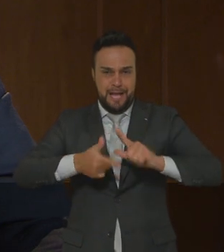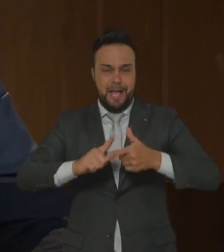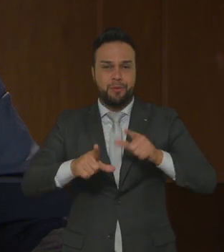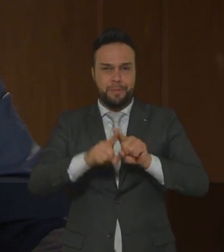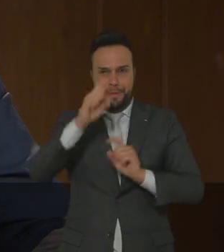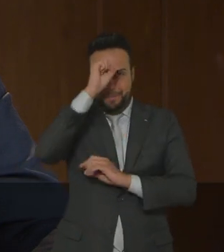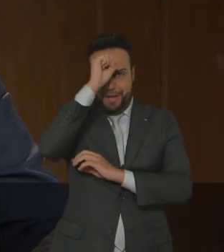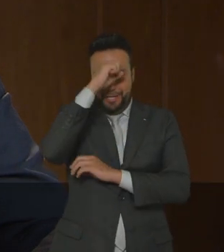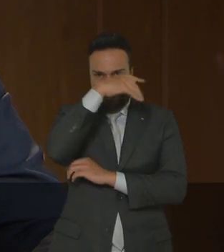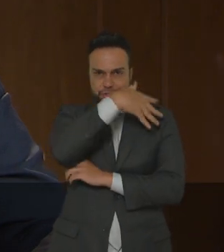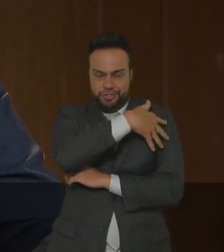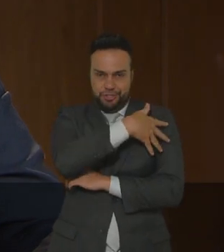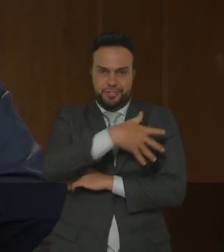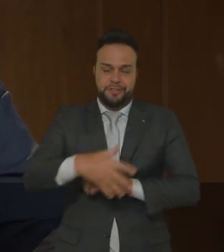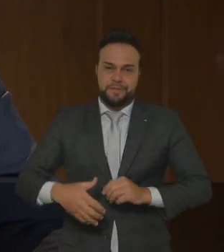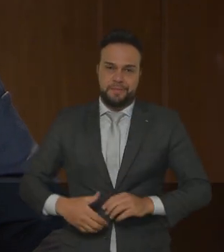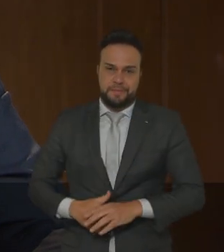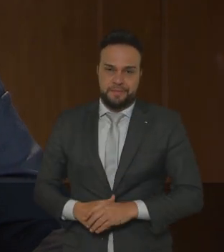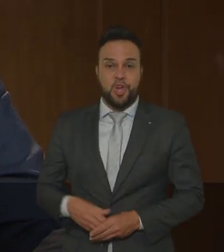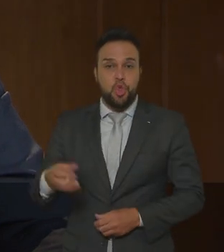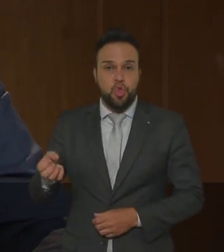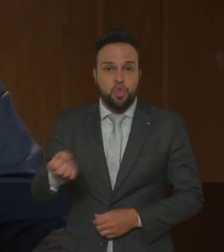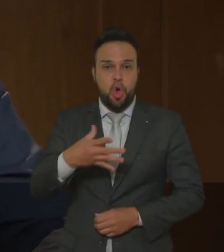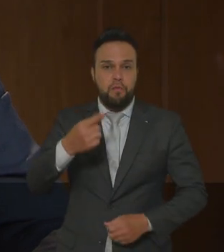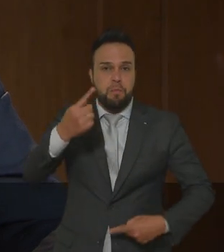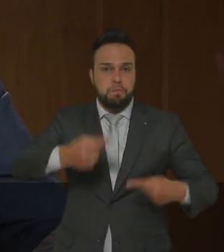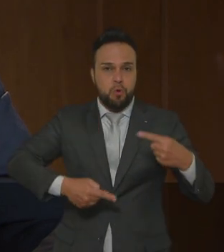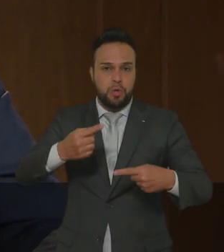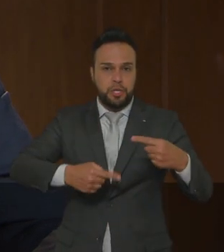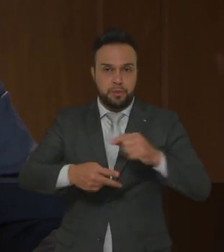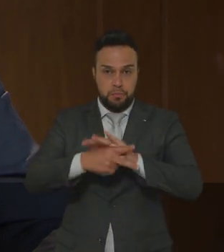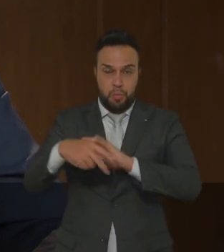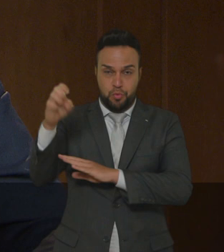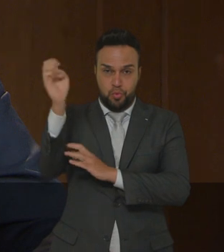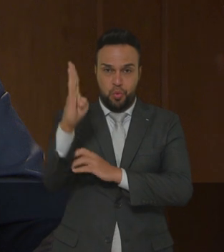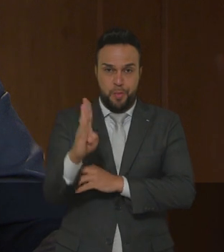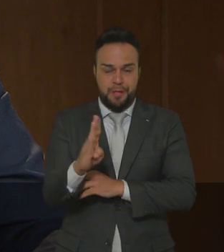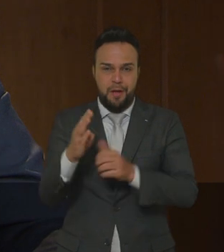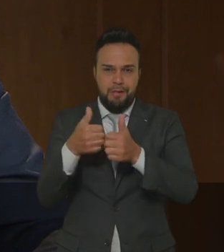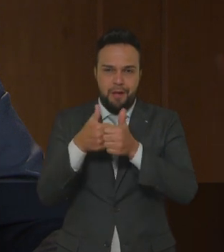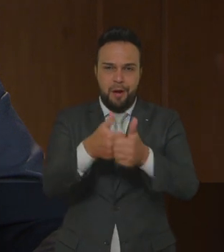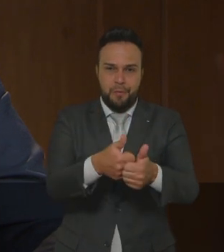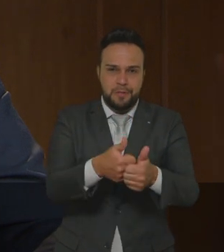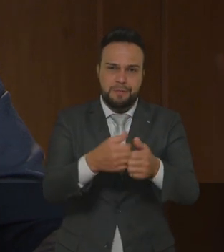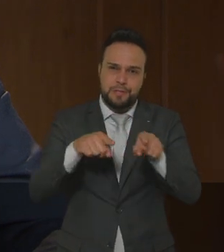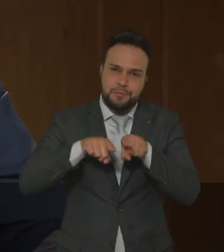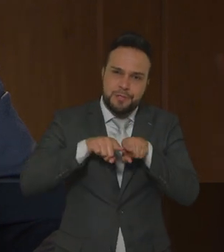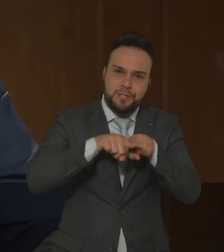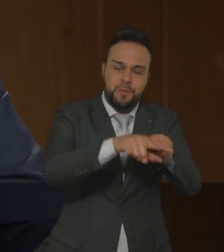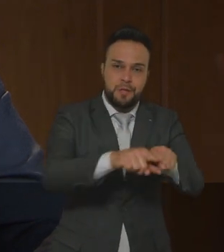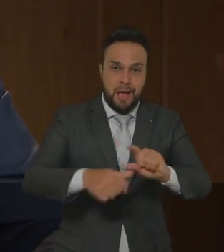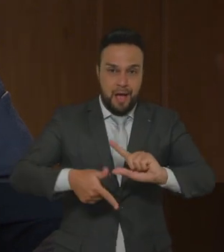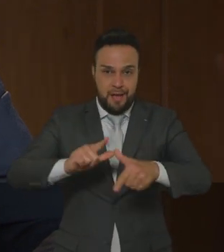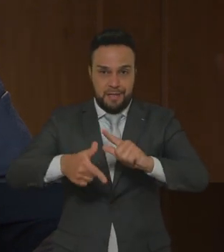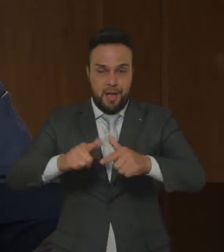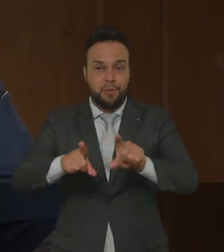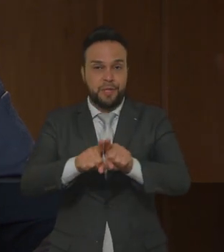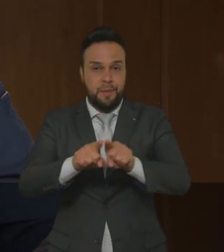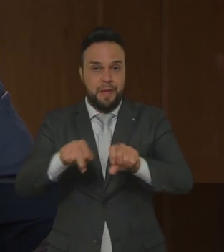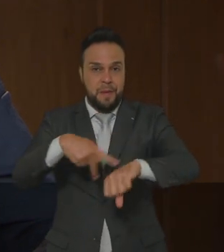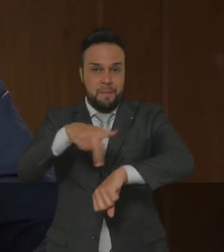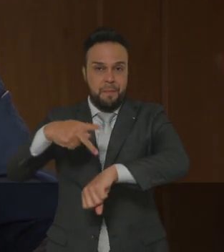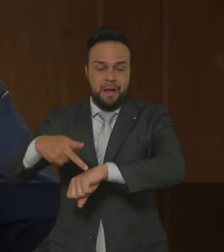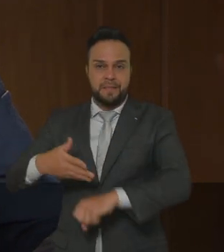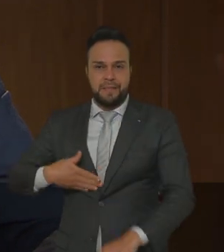conflito israelense-palestino a nova política do Brasil de aproximação simultânea a Israel e